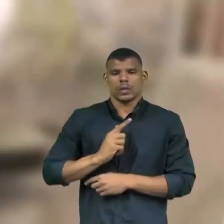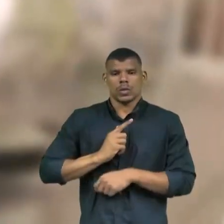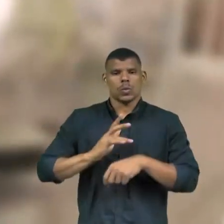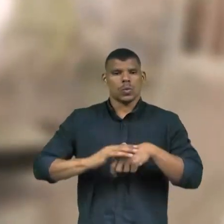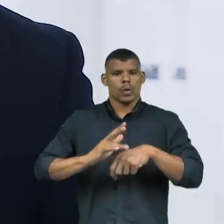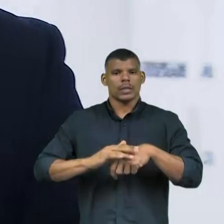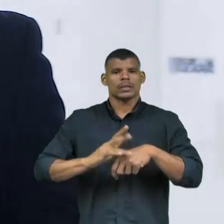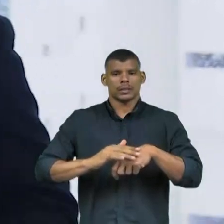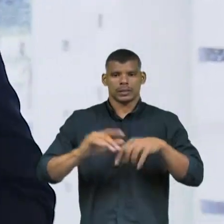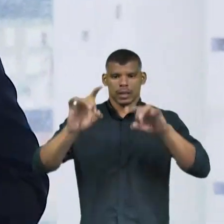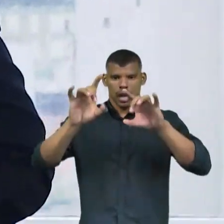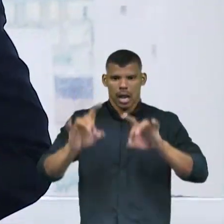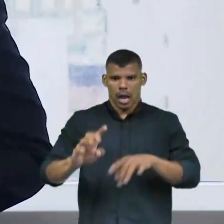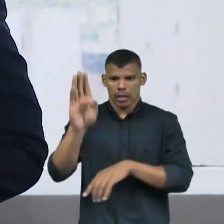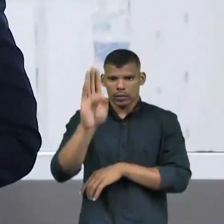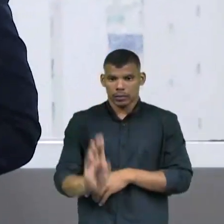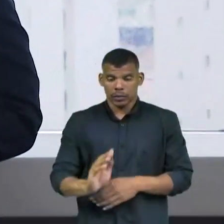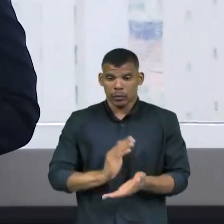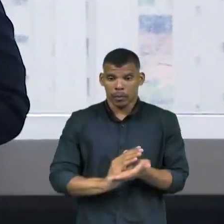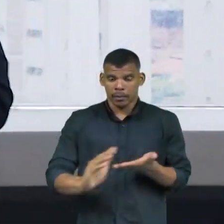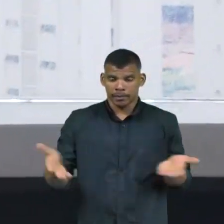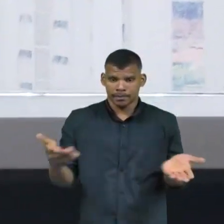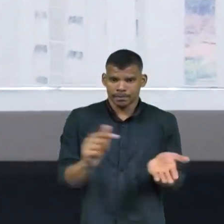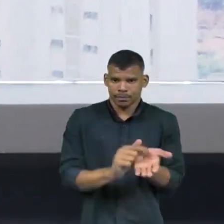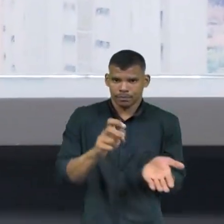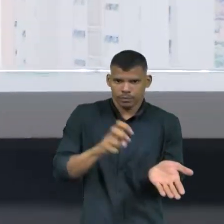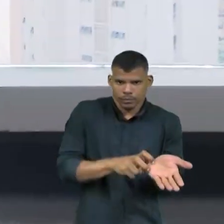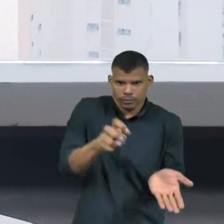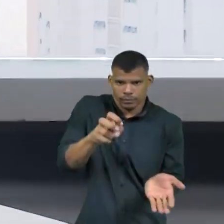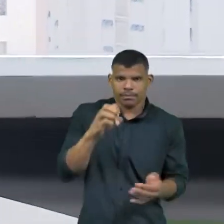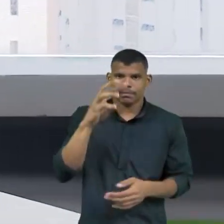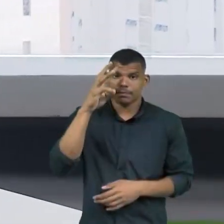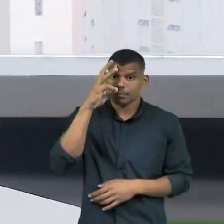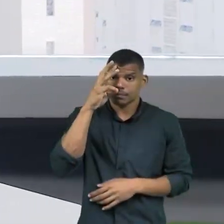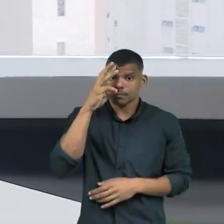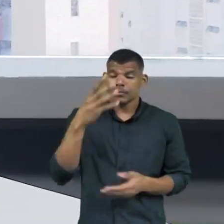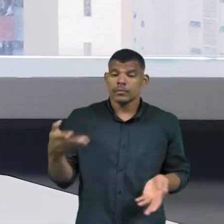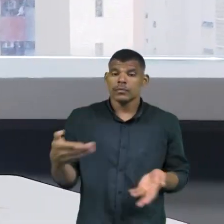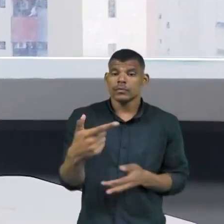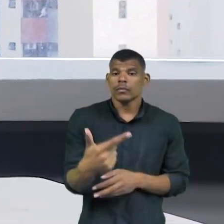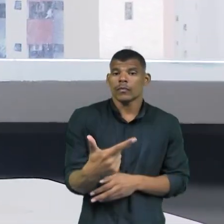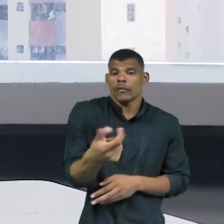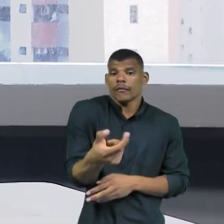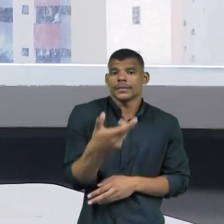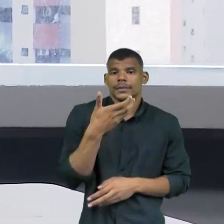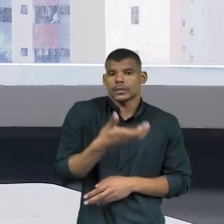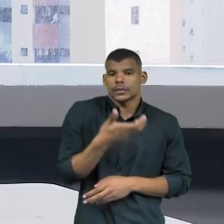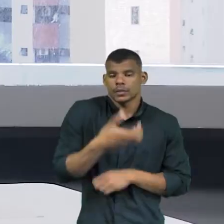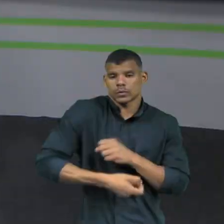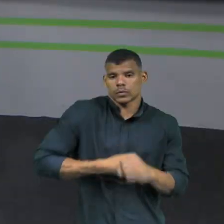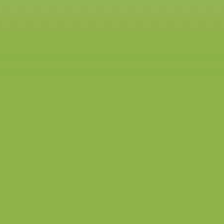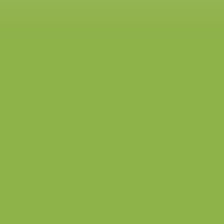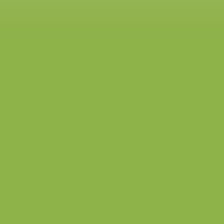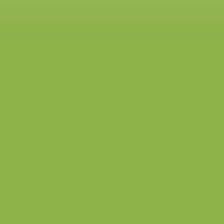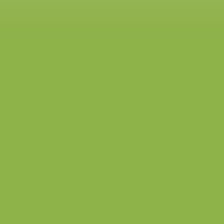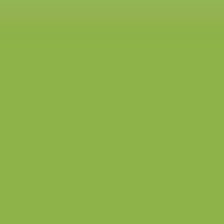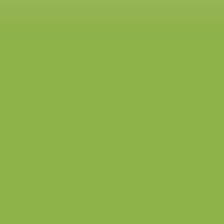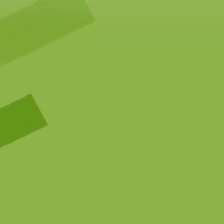Brasil. Começa agora o primeiro expediente dessa terça-feira. Hoje é 20 de dezembro de